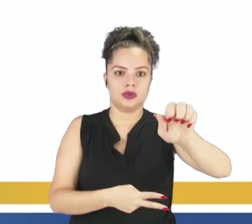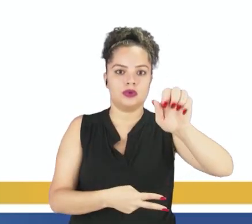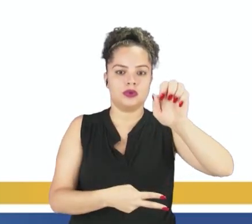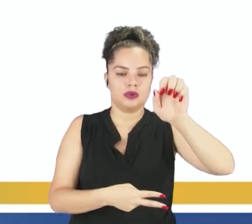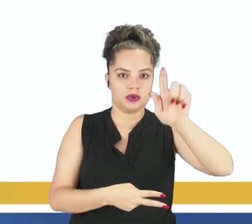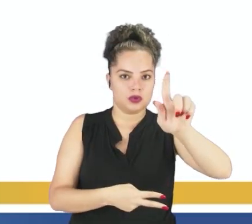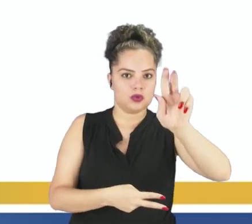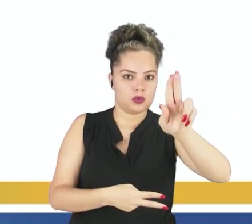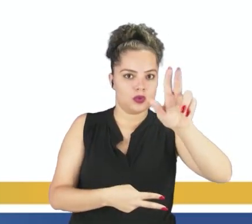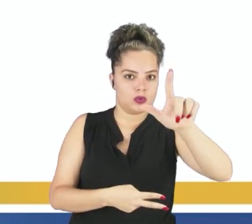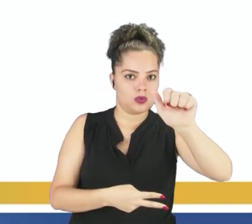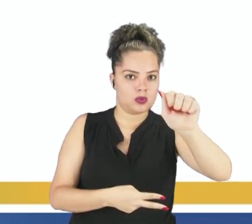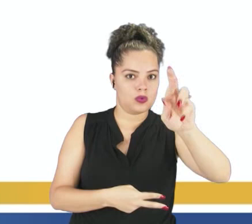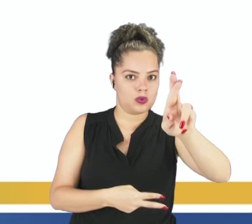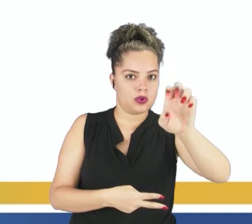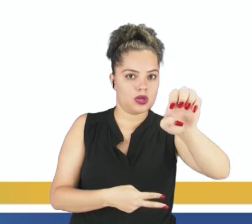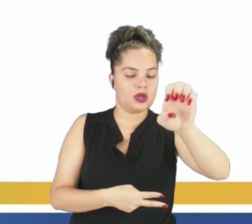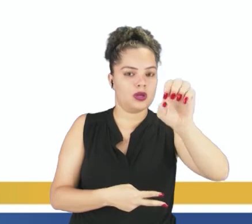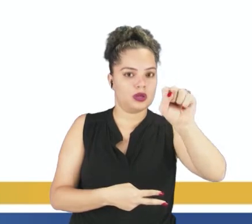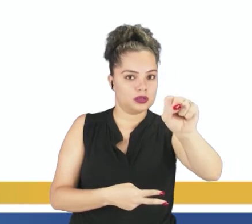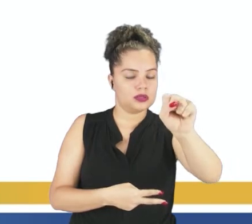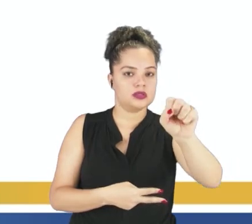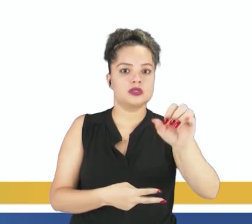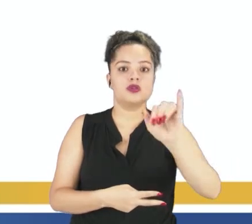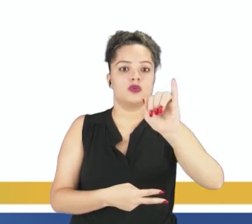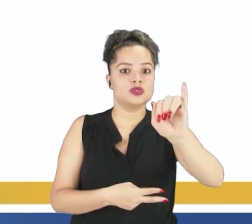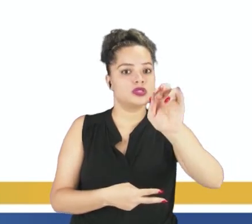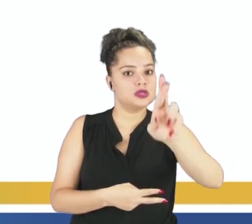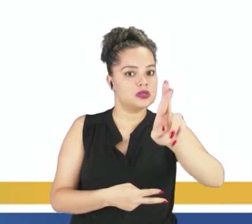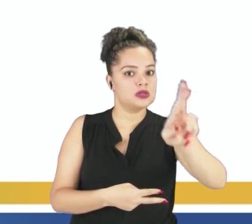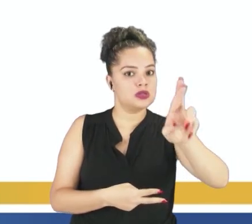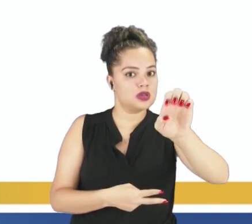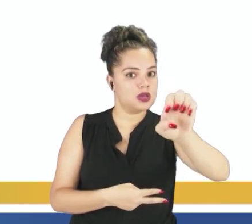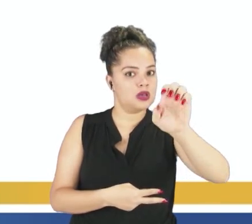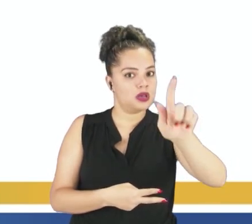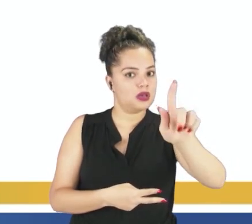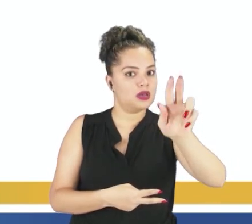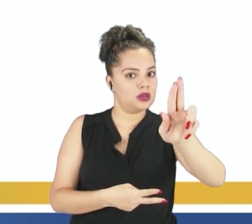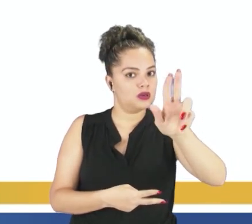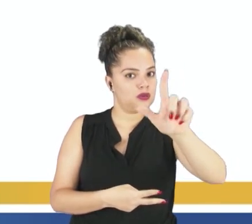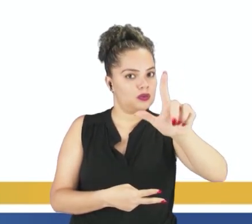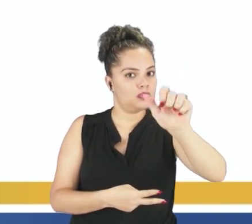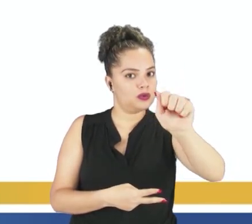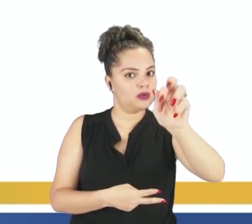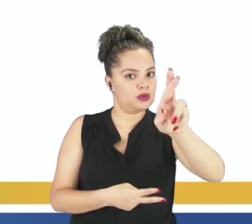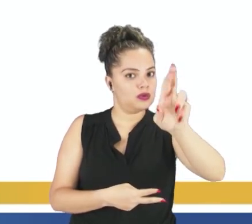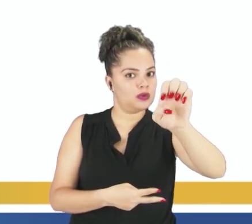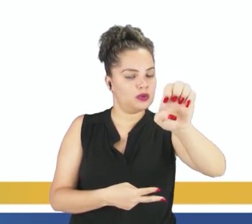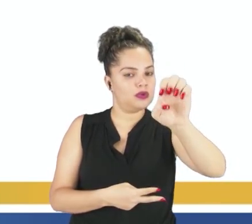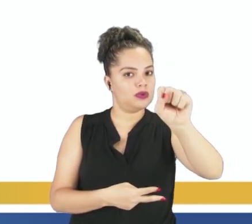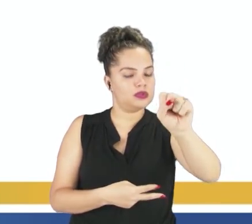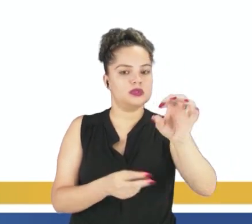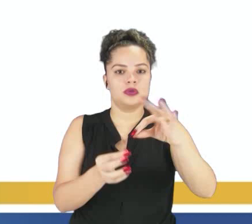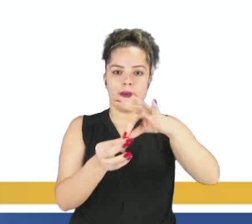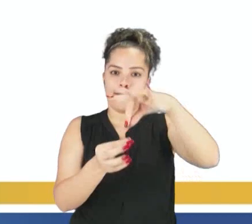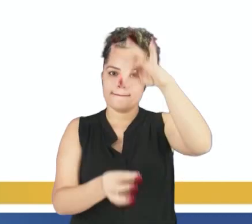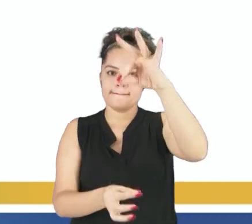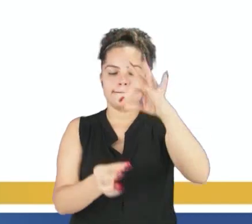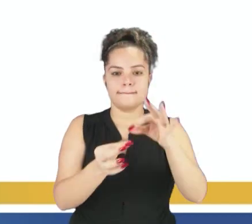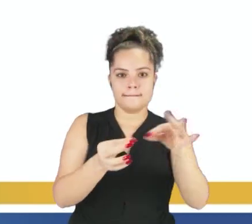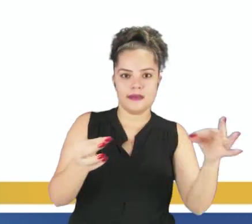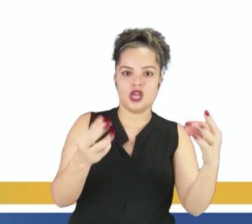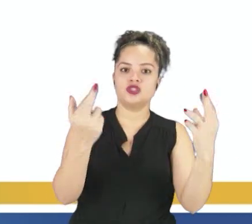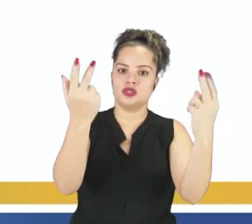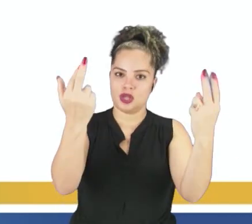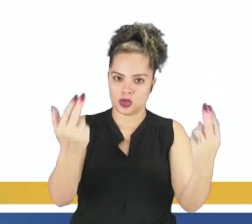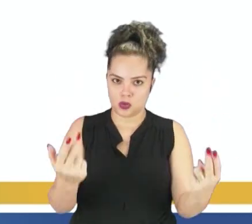e os irregulares, né? Os regulares, quando nós temos medidas, os lados têm o mesmo tamanho, o mesmo comprimento, os